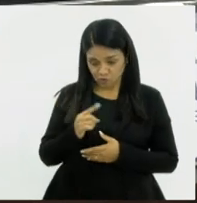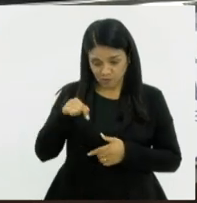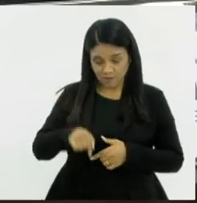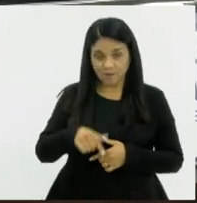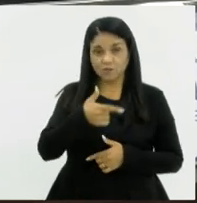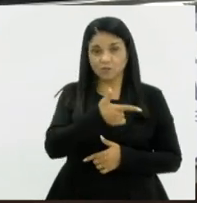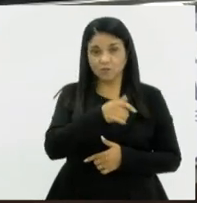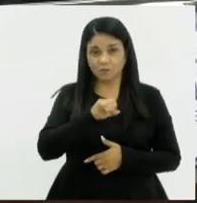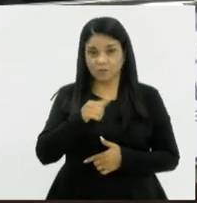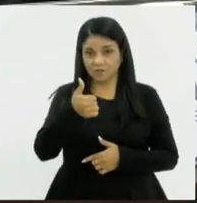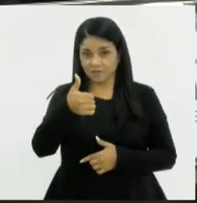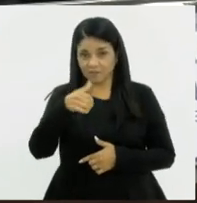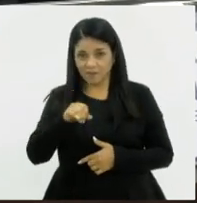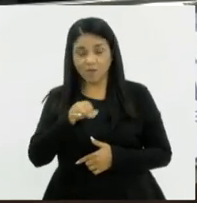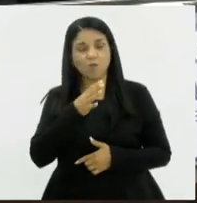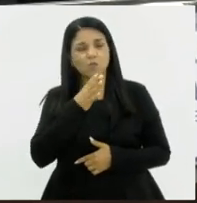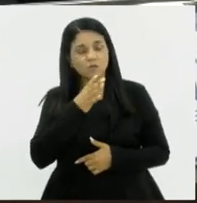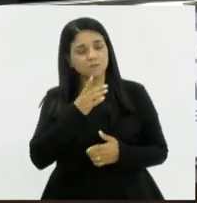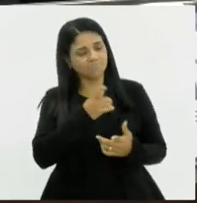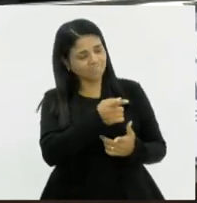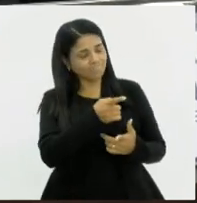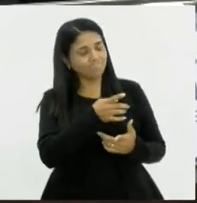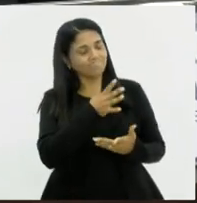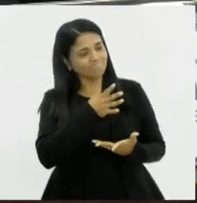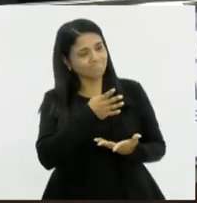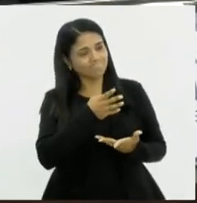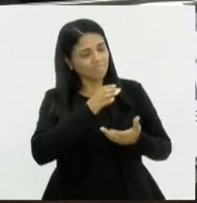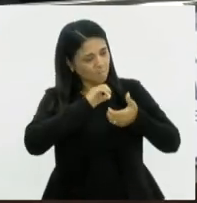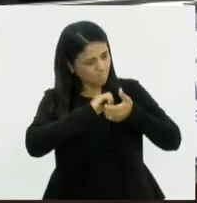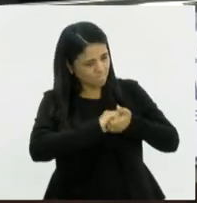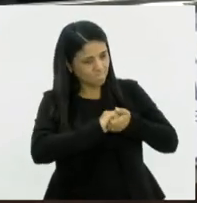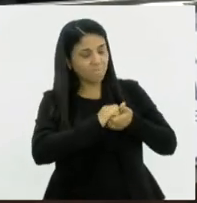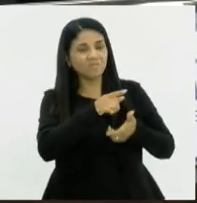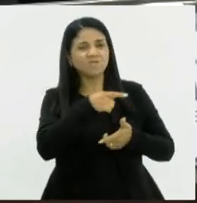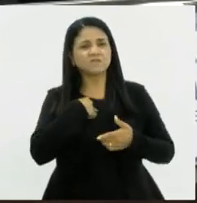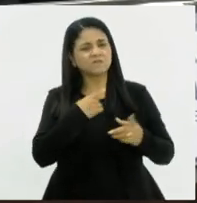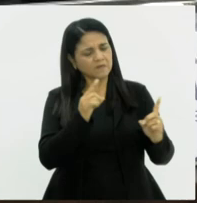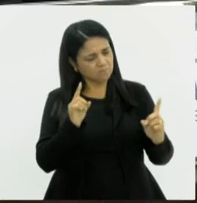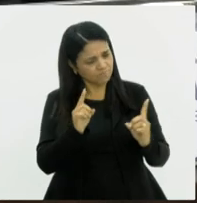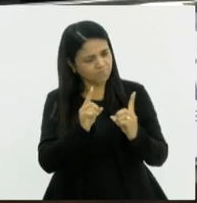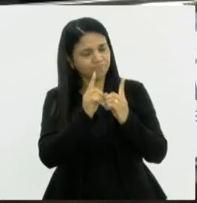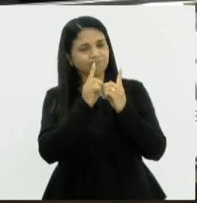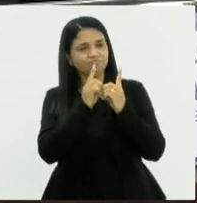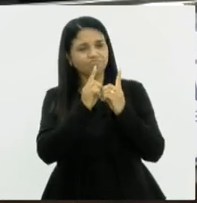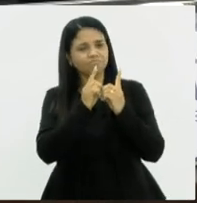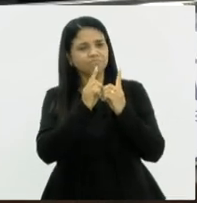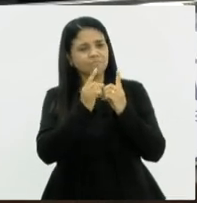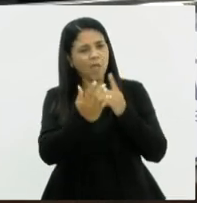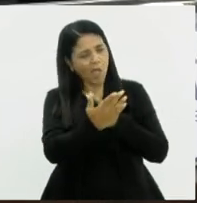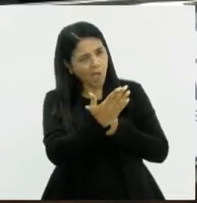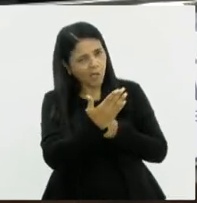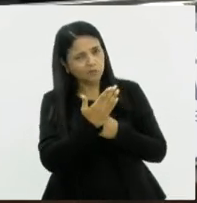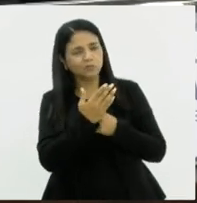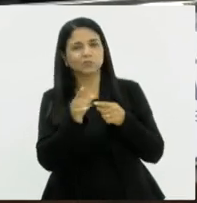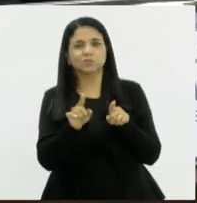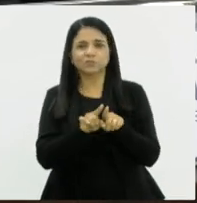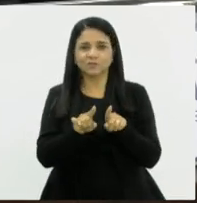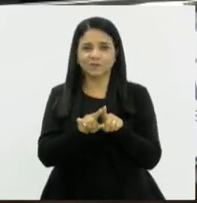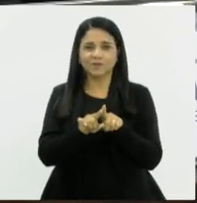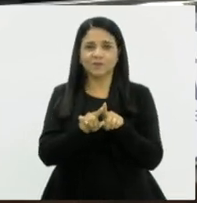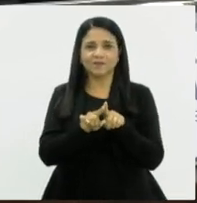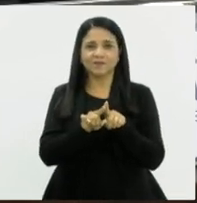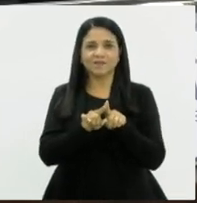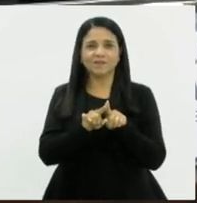2010, foi o ano que eu lhe conheci, você foi até a mim, estendeu as mãos para me ajudar, e depois eu